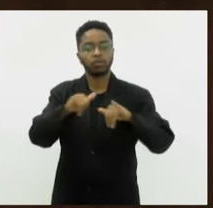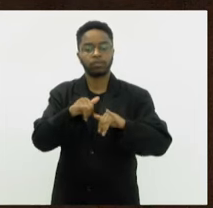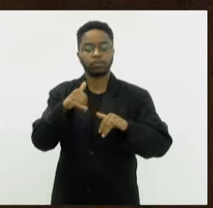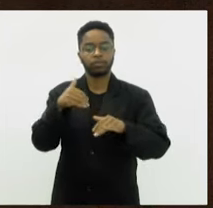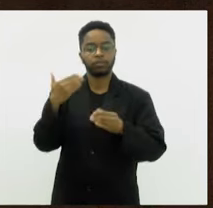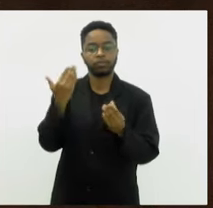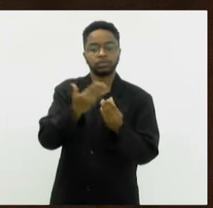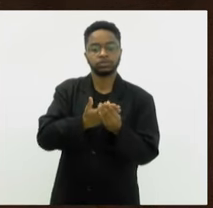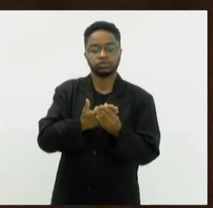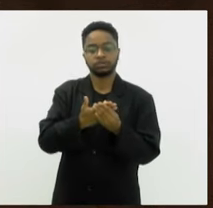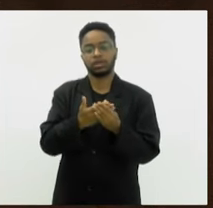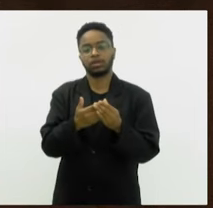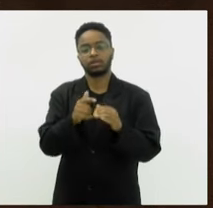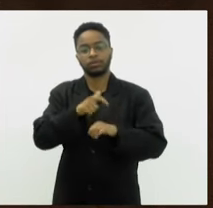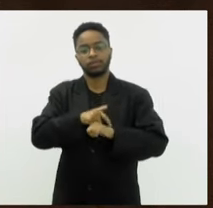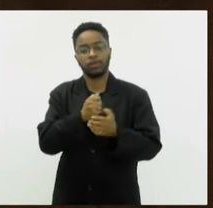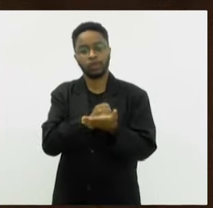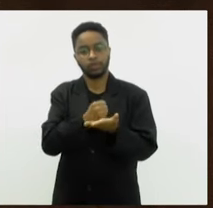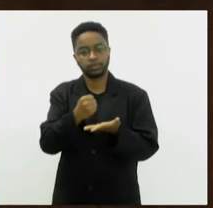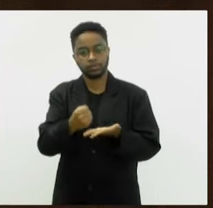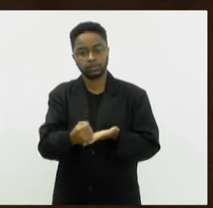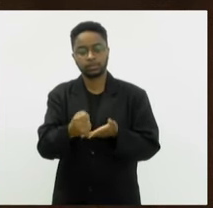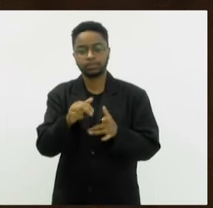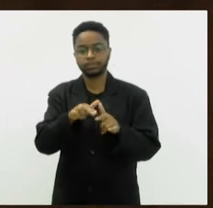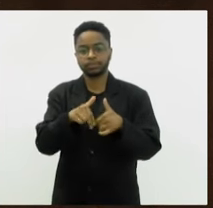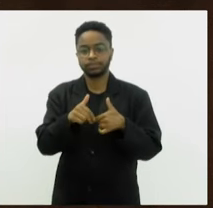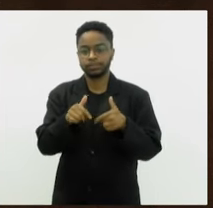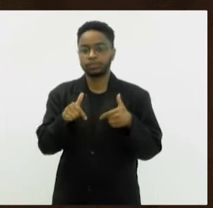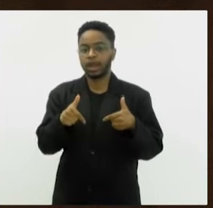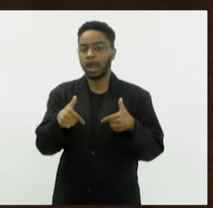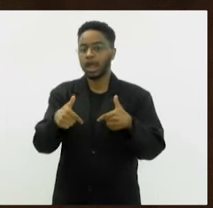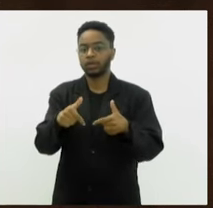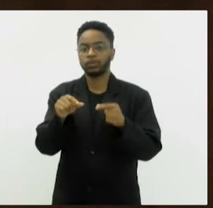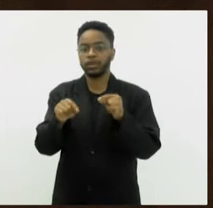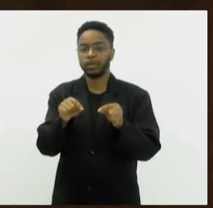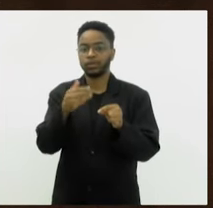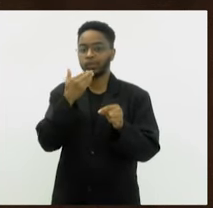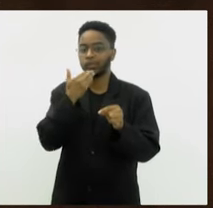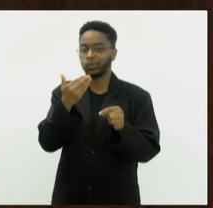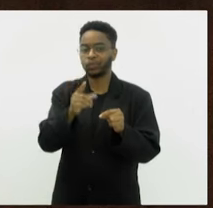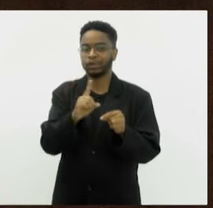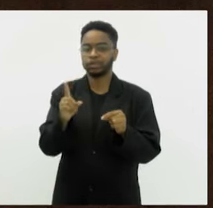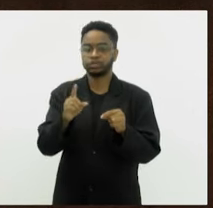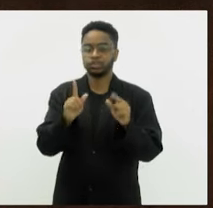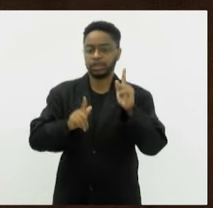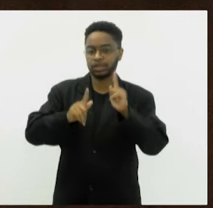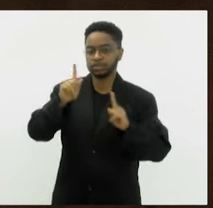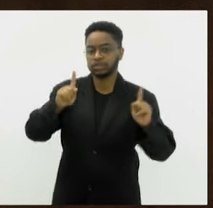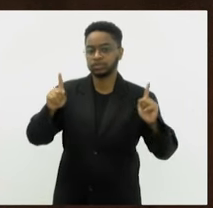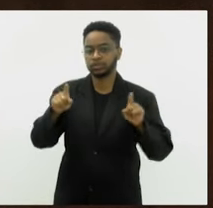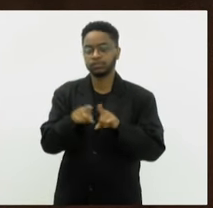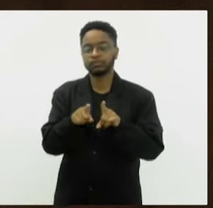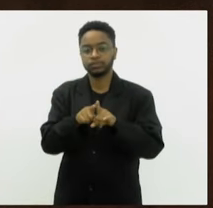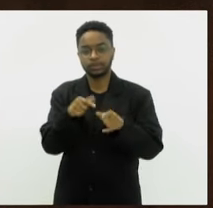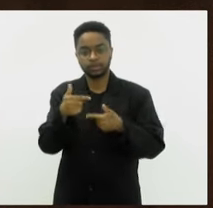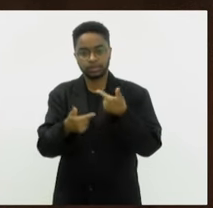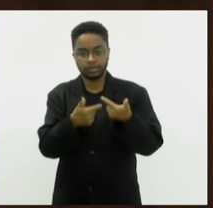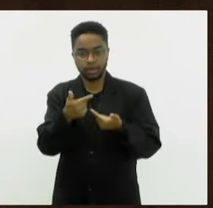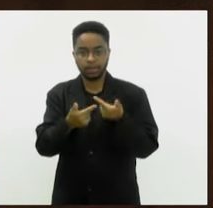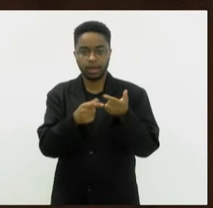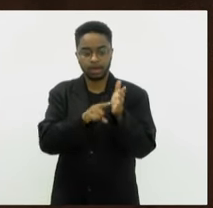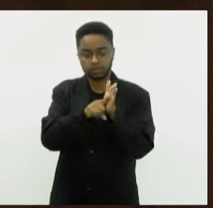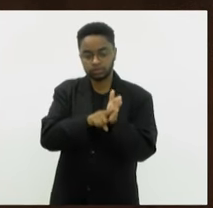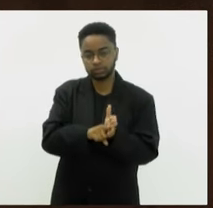de contratações mediante a ato de dispensa de licitação. O trabalho de auditoria